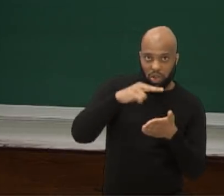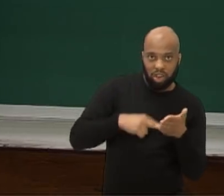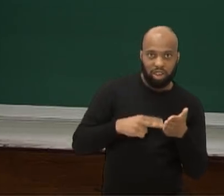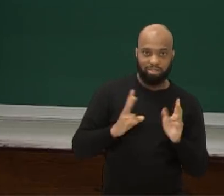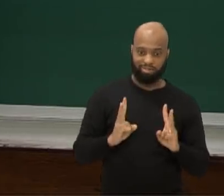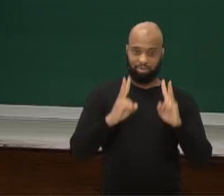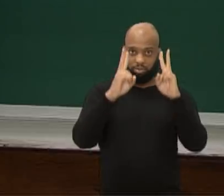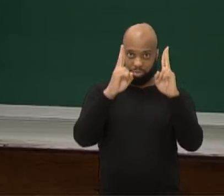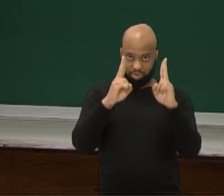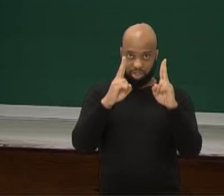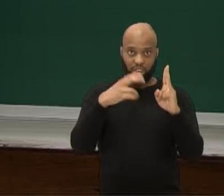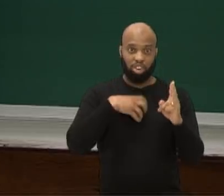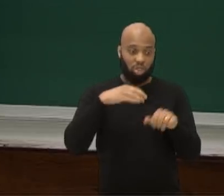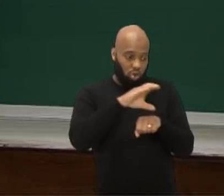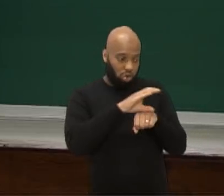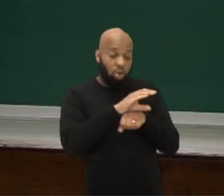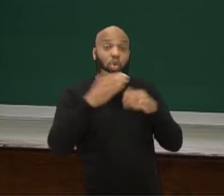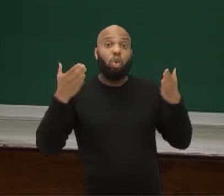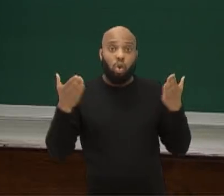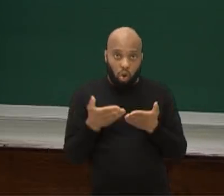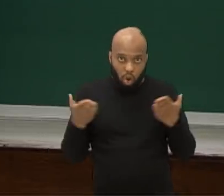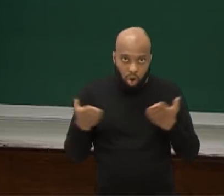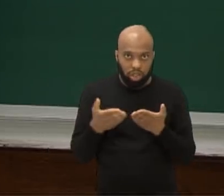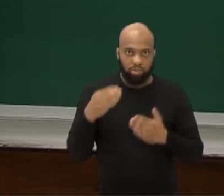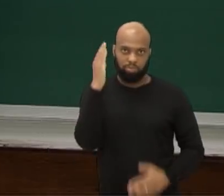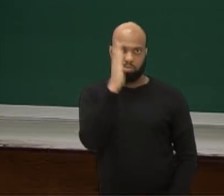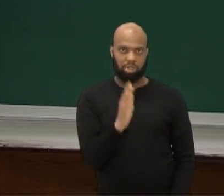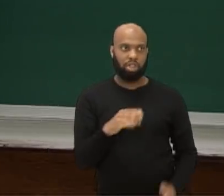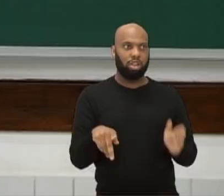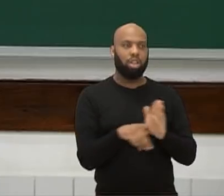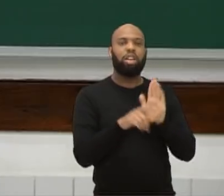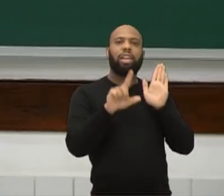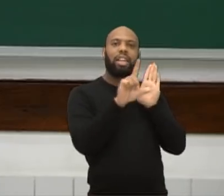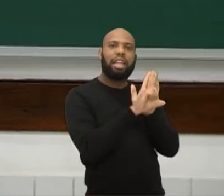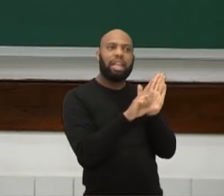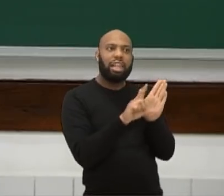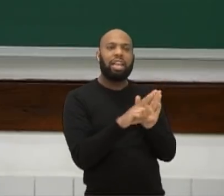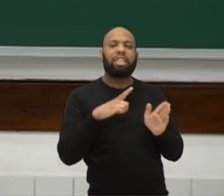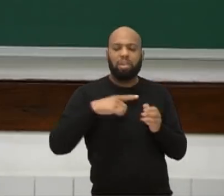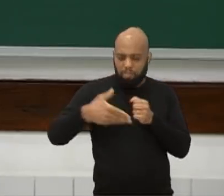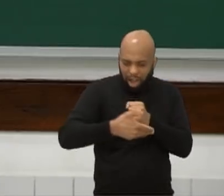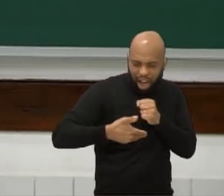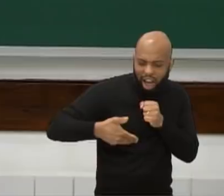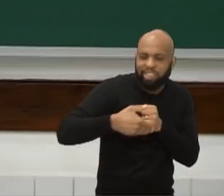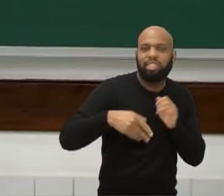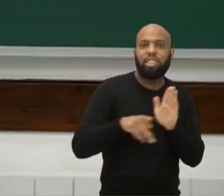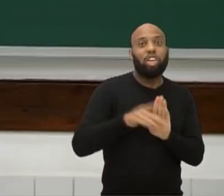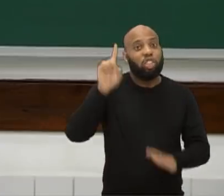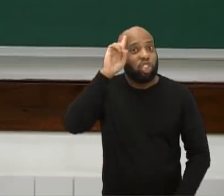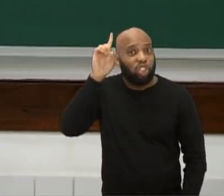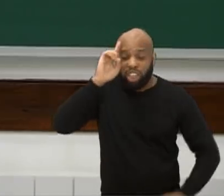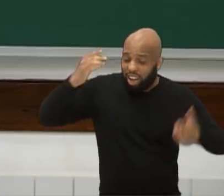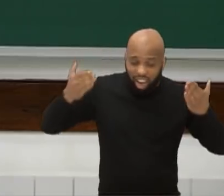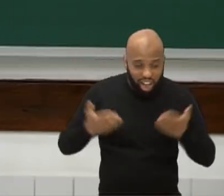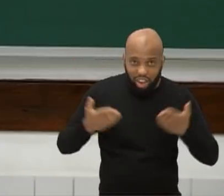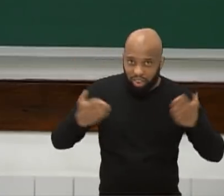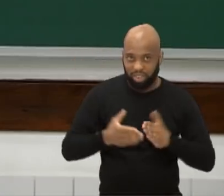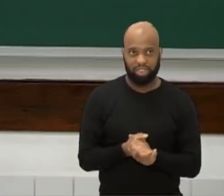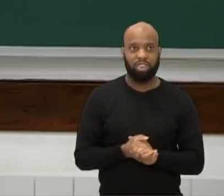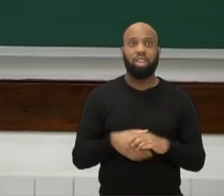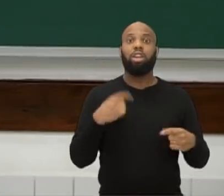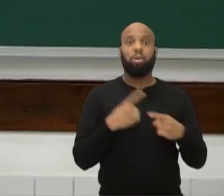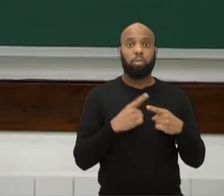trecho da atual Constituição do Brasil, tá? Das leis que servem para os nossos dias. Não se